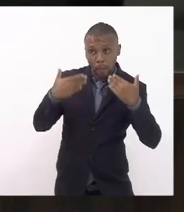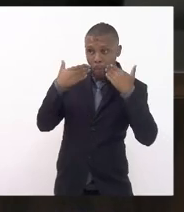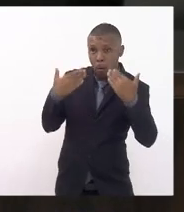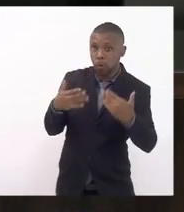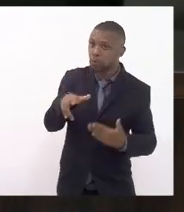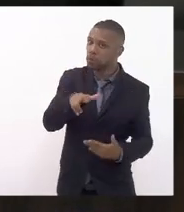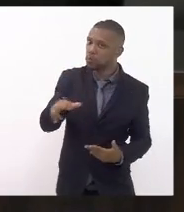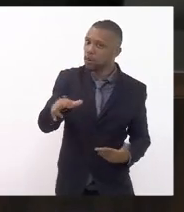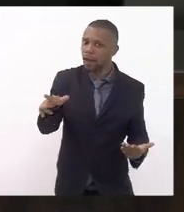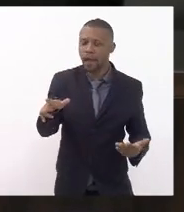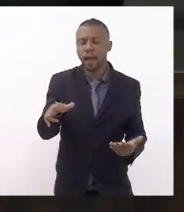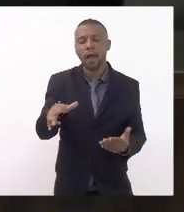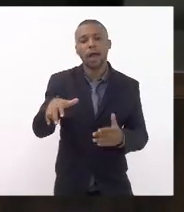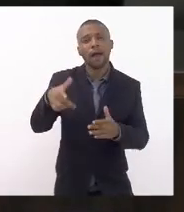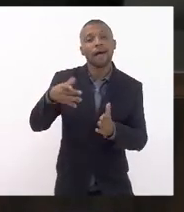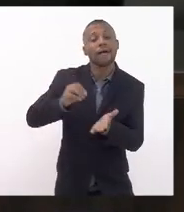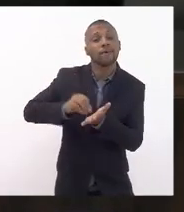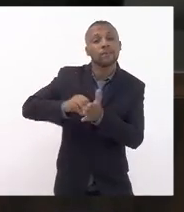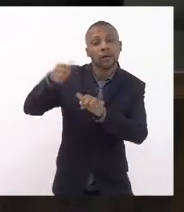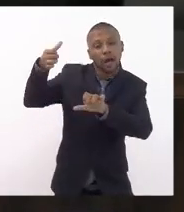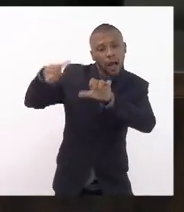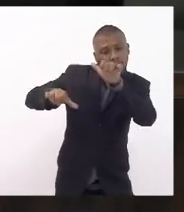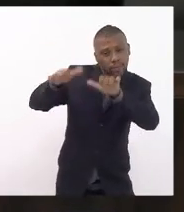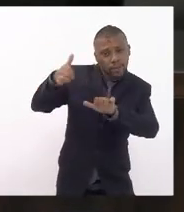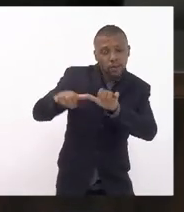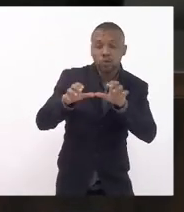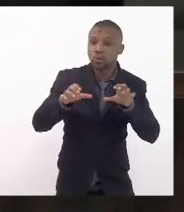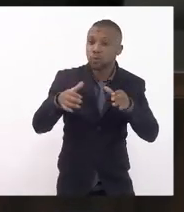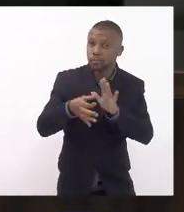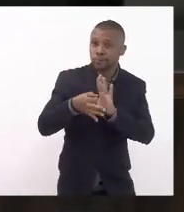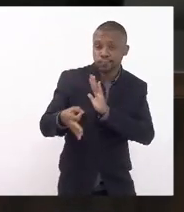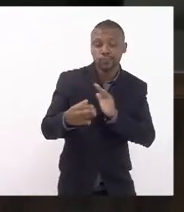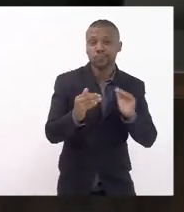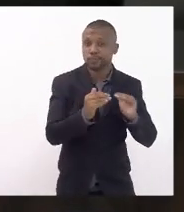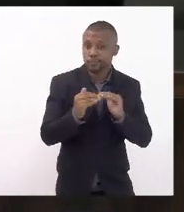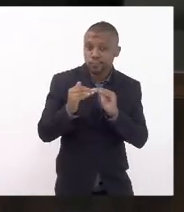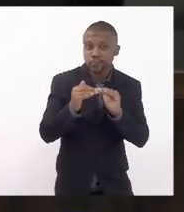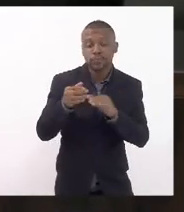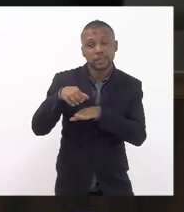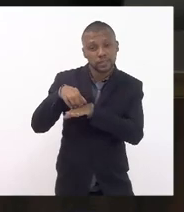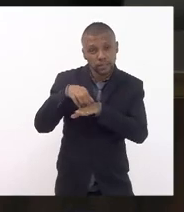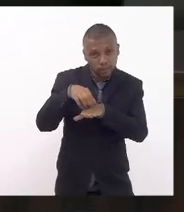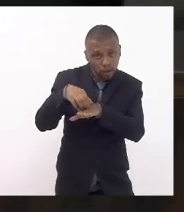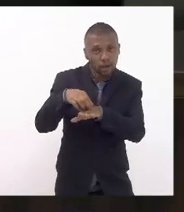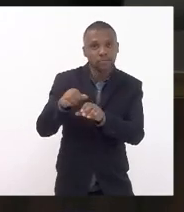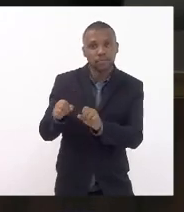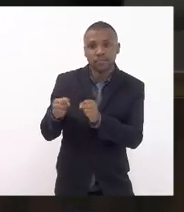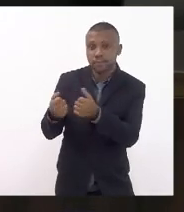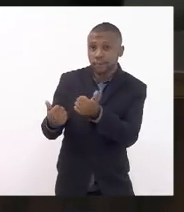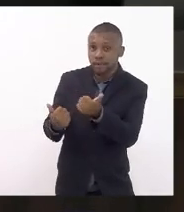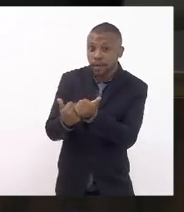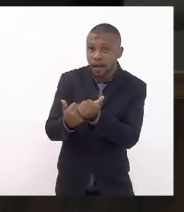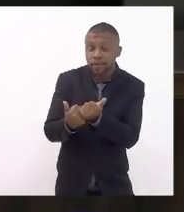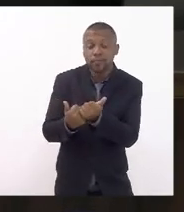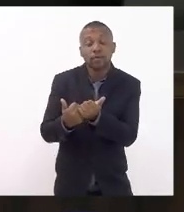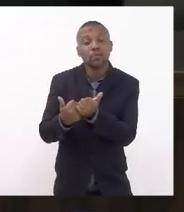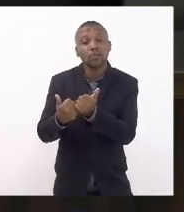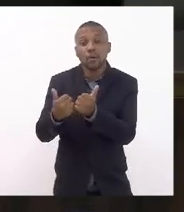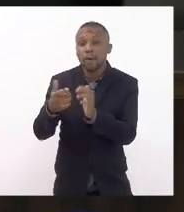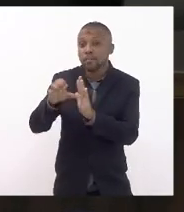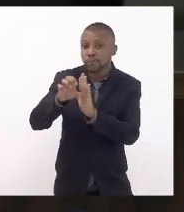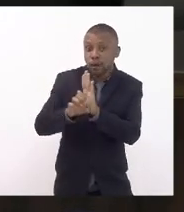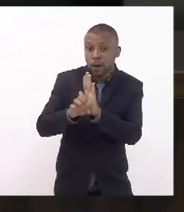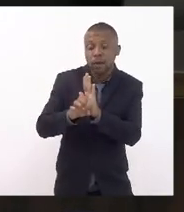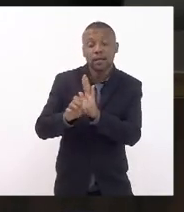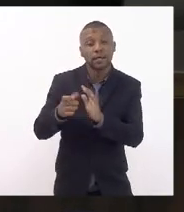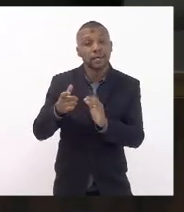da Comissão de Constituição e Justiça pela Juridicidade, Transporte Favorável, Defesa do Direito da Mulher, favorável com emenda, Segurança Pública e Assunto de